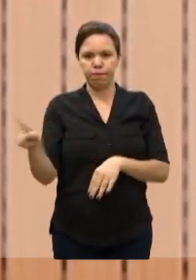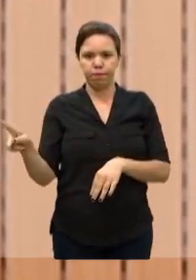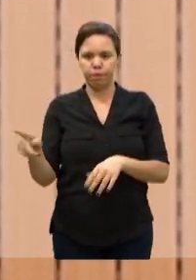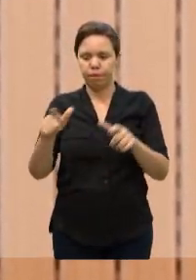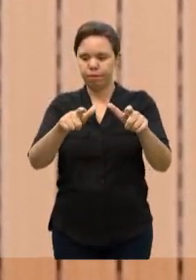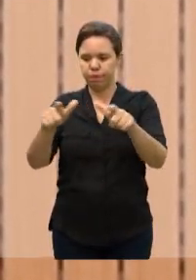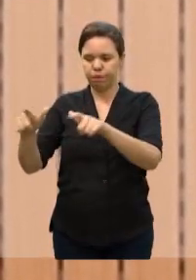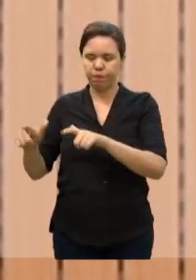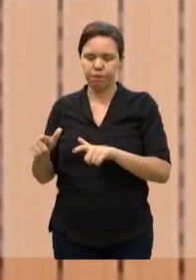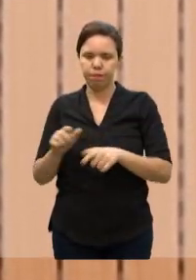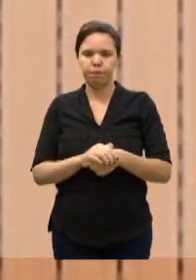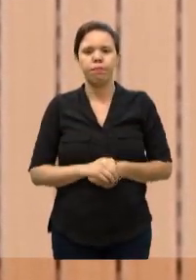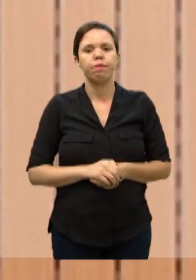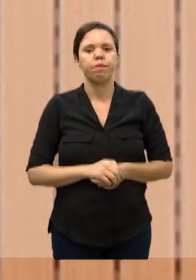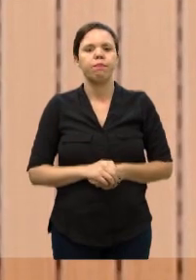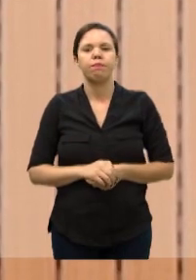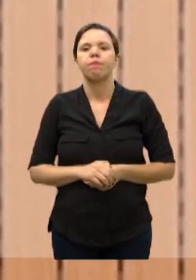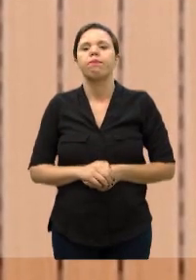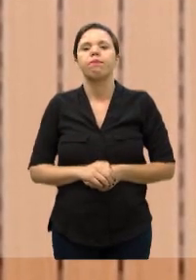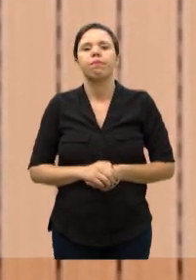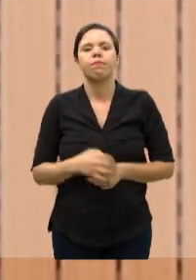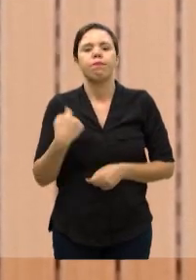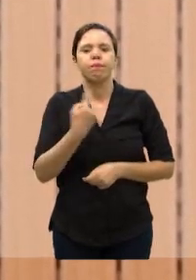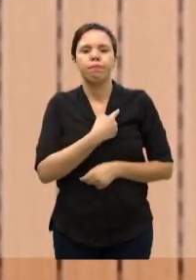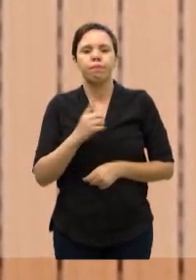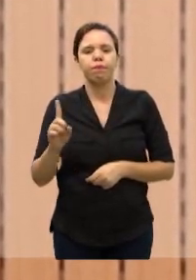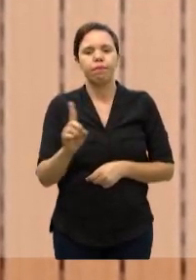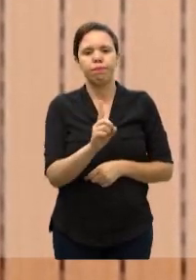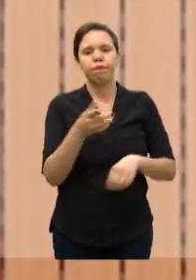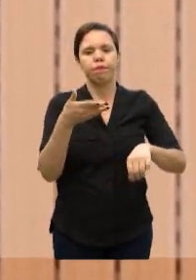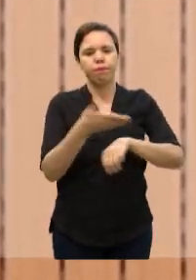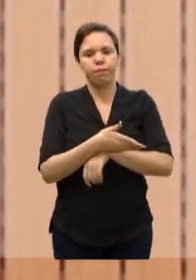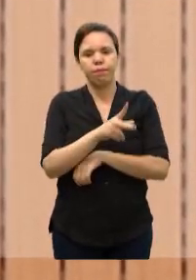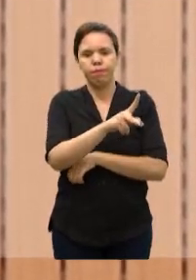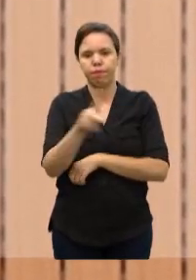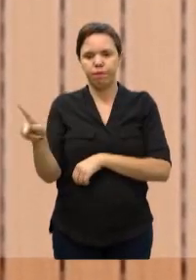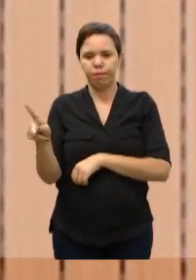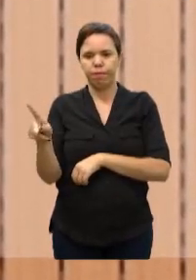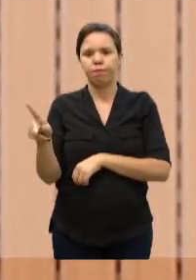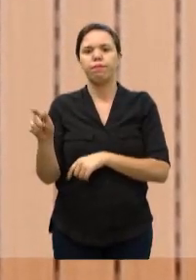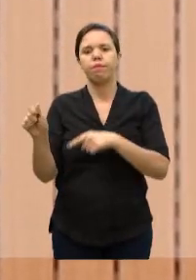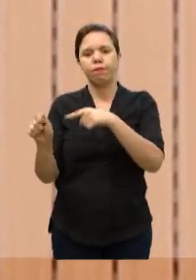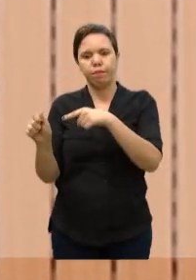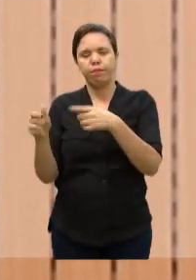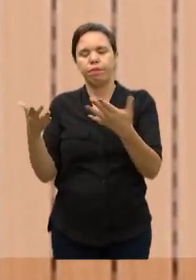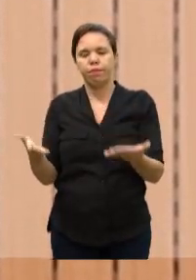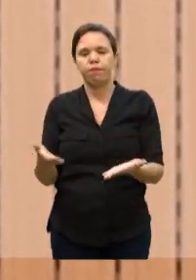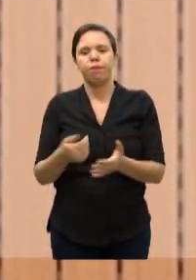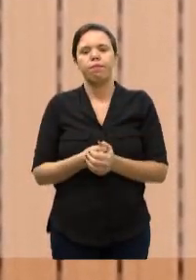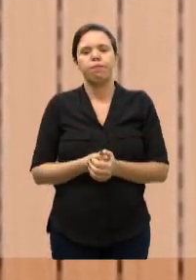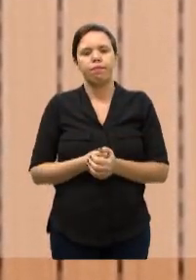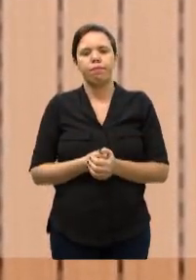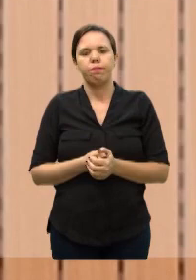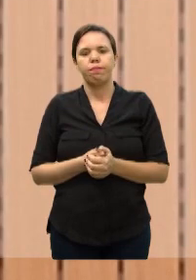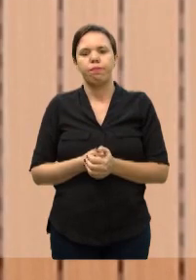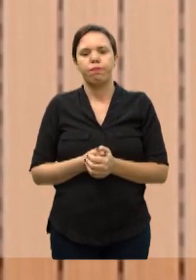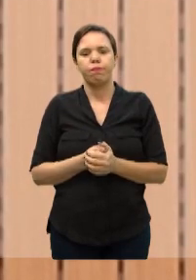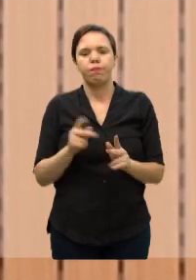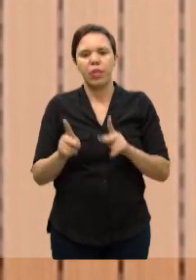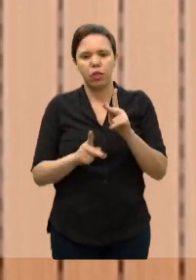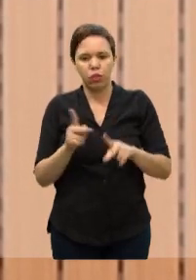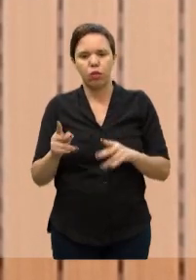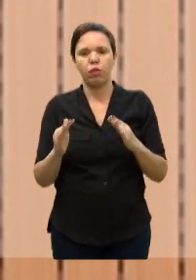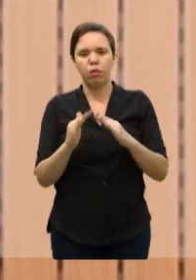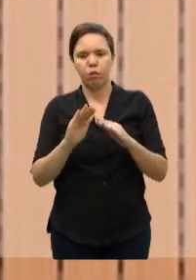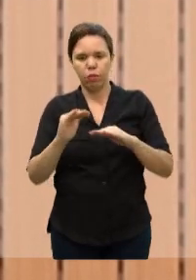daquela entidade. E nós entramos então como presidente dessa entidade, a Associação dos Moradores da Vila